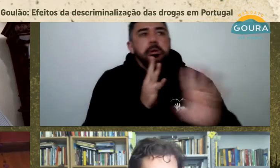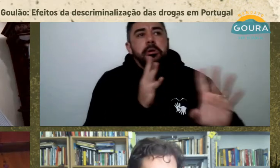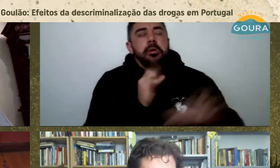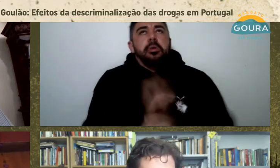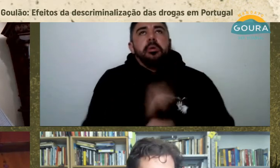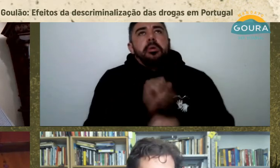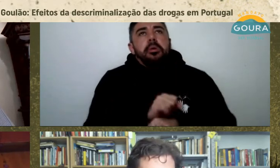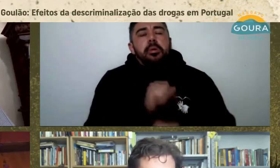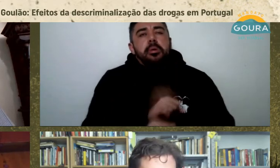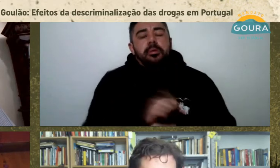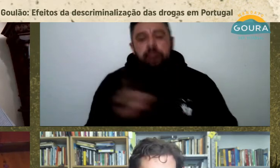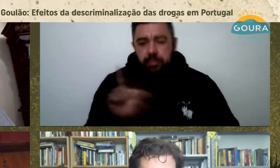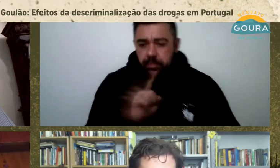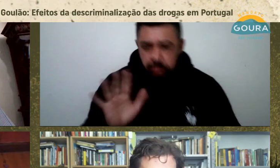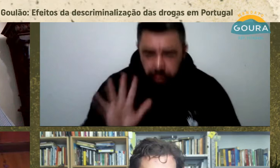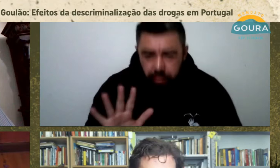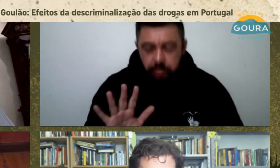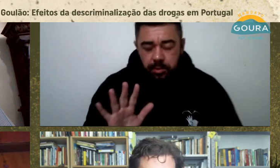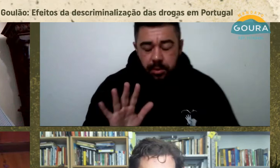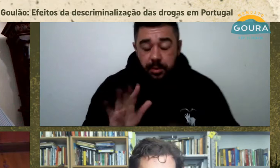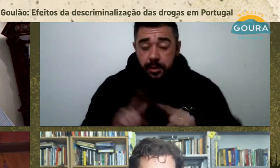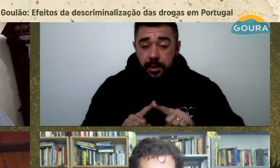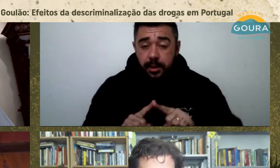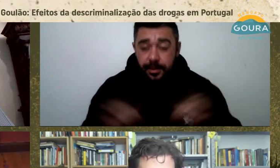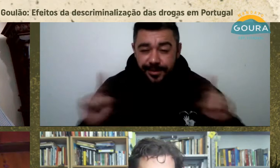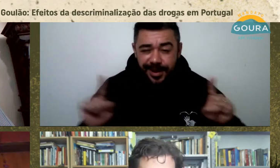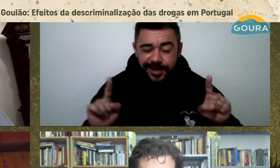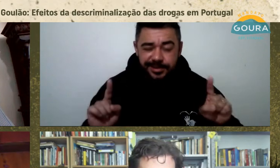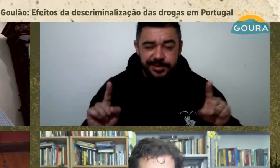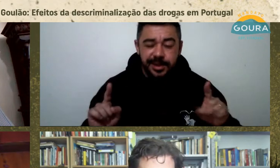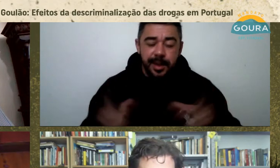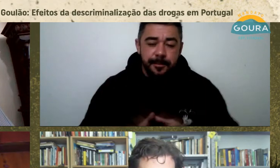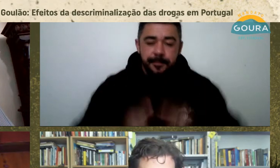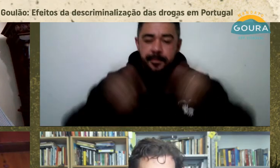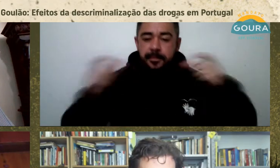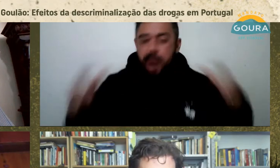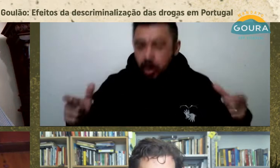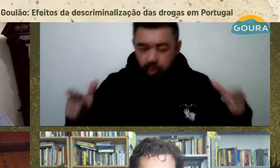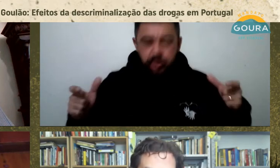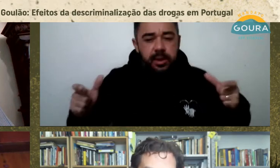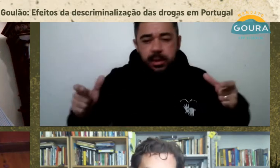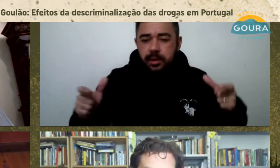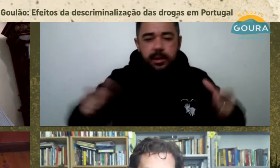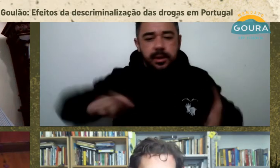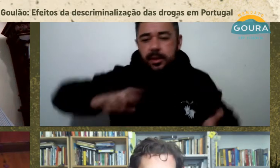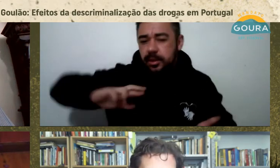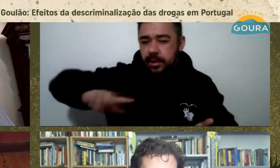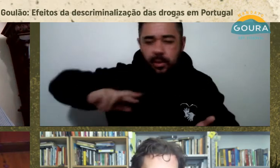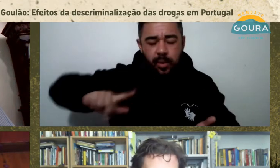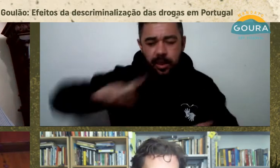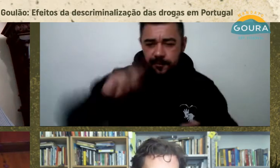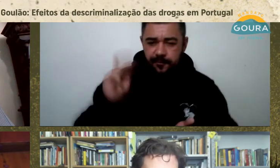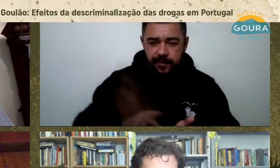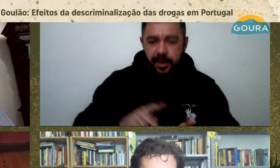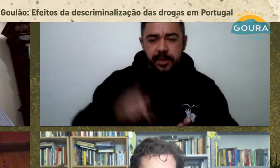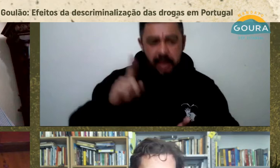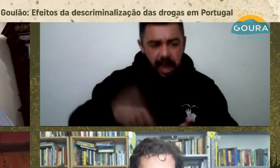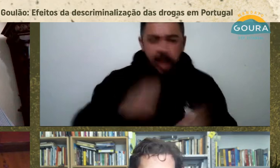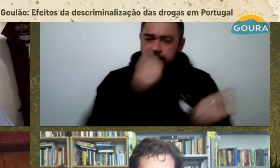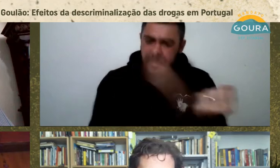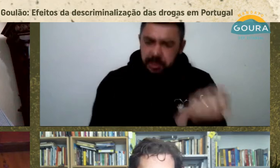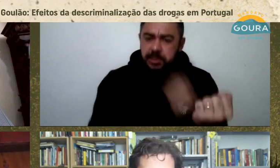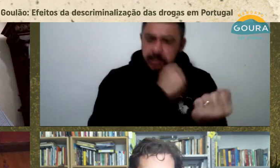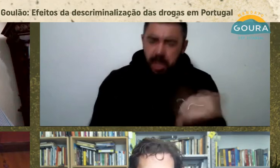exageradas, mas a esmagadora maioria das pessoas não são, de facto, dependentes,